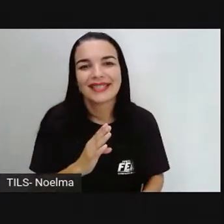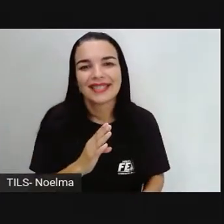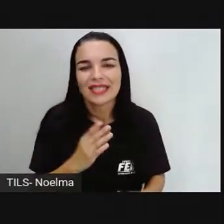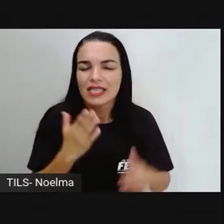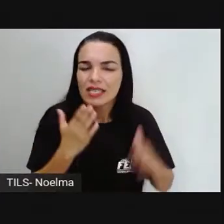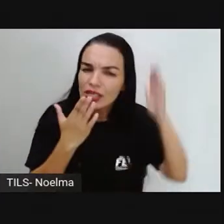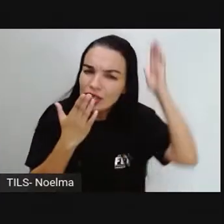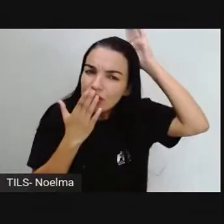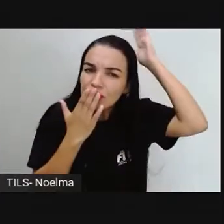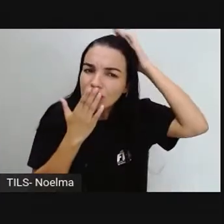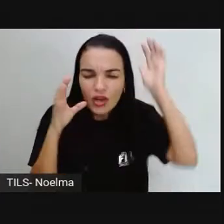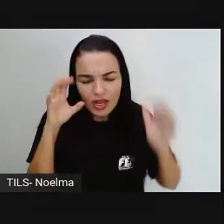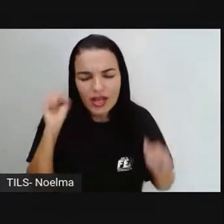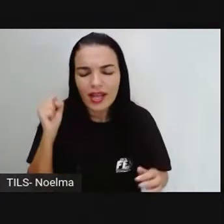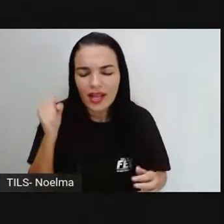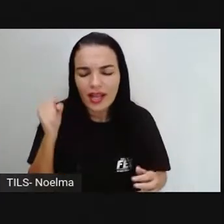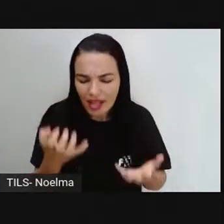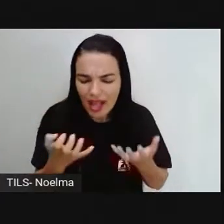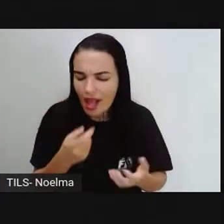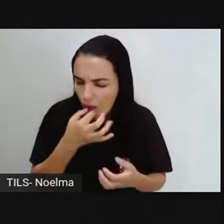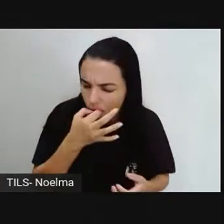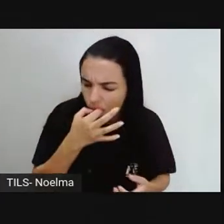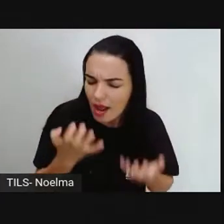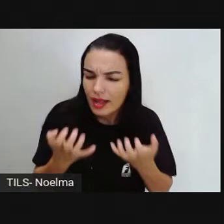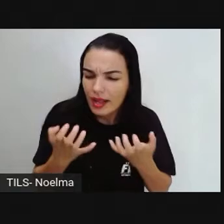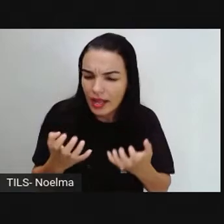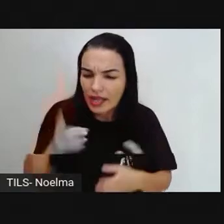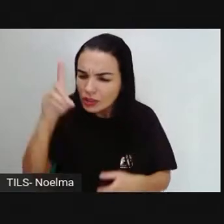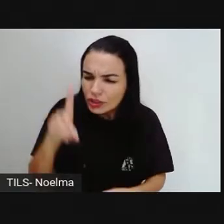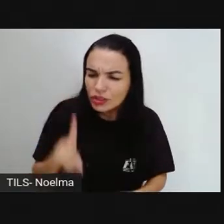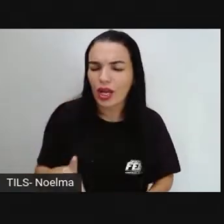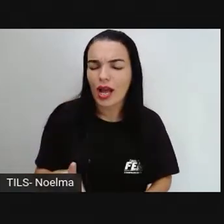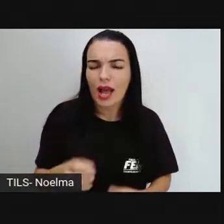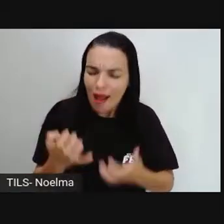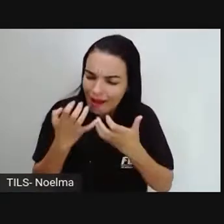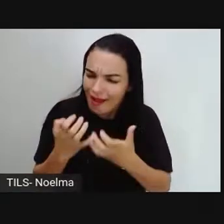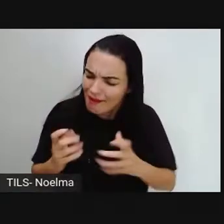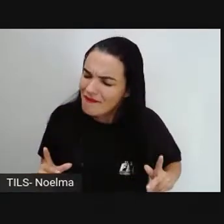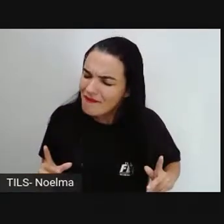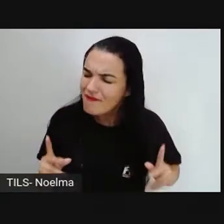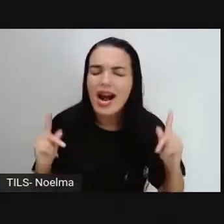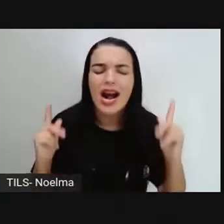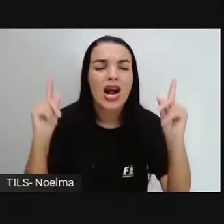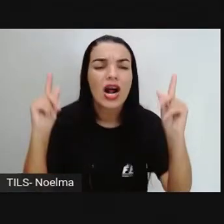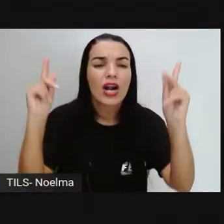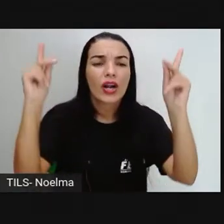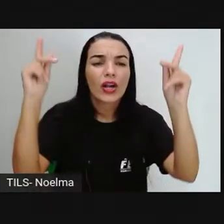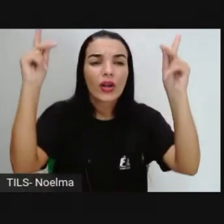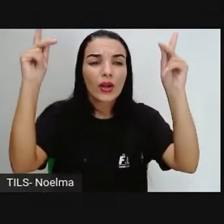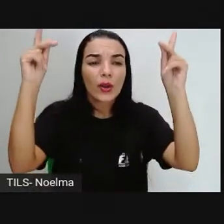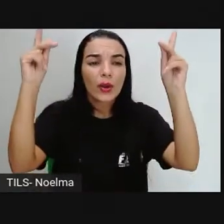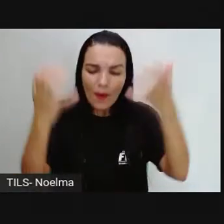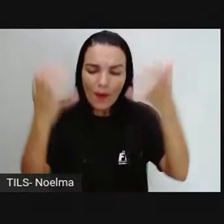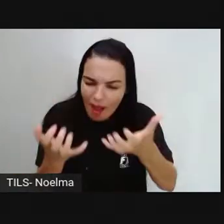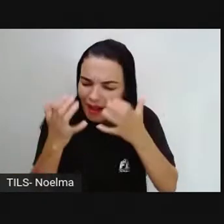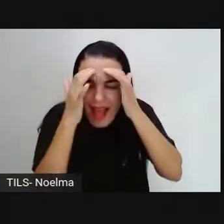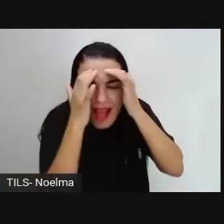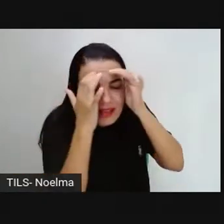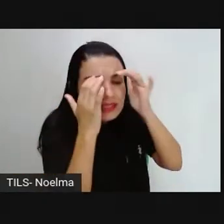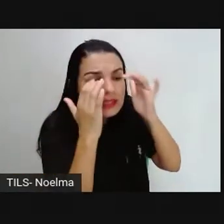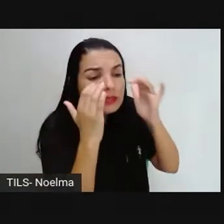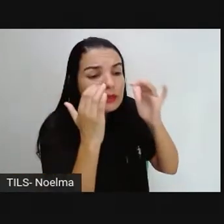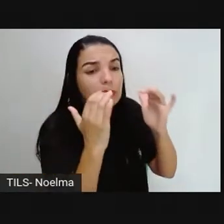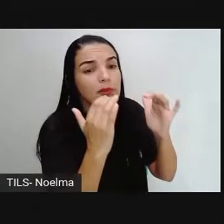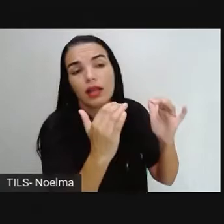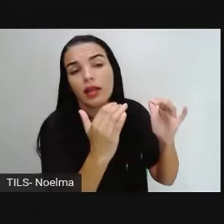quer apito, índio quer direitos, quer valorização. Índio quer